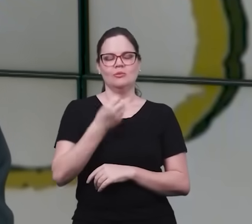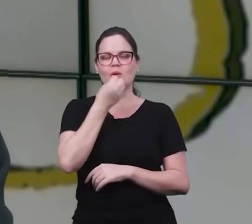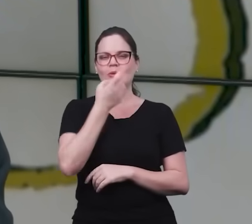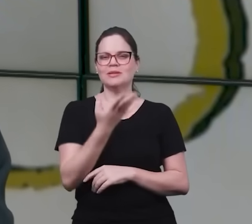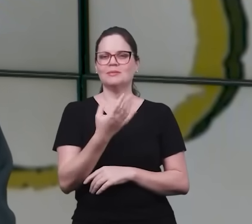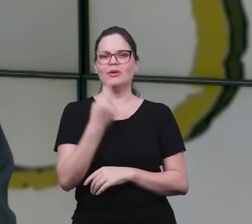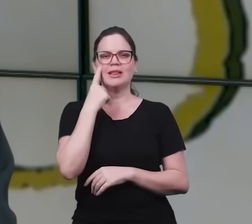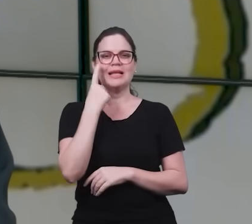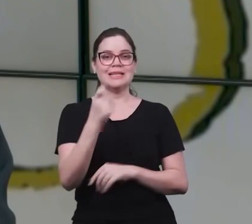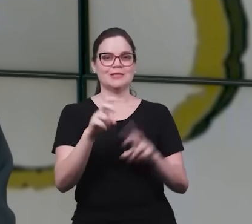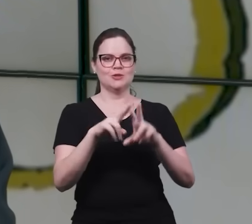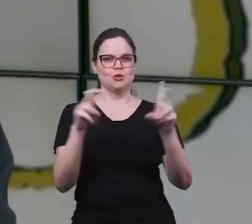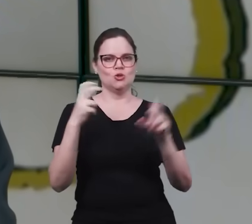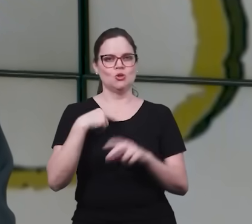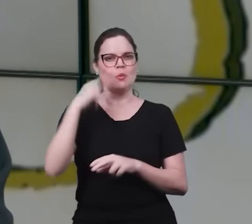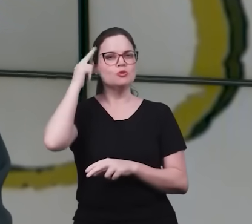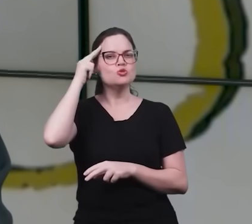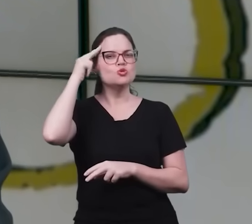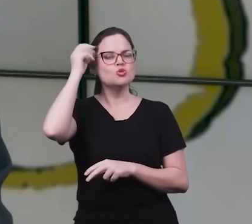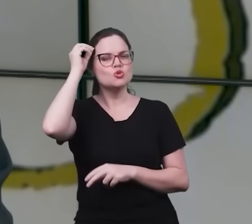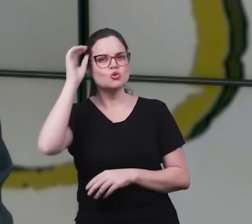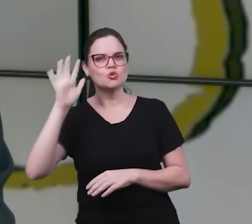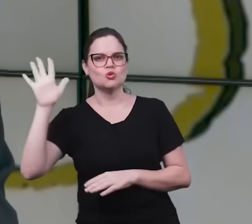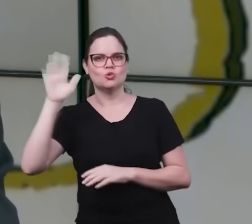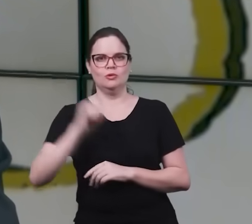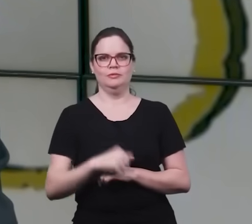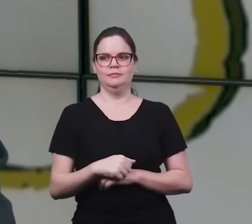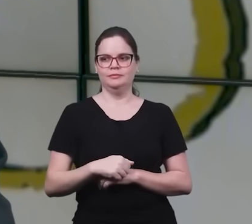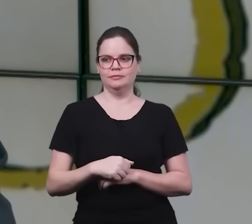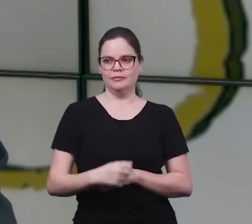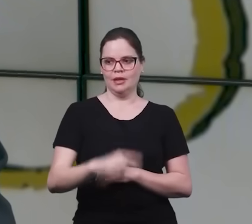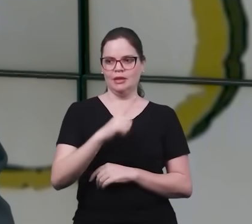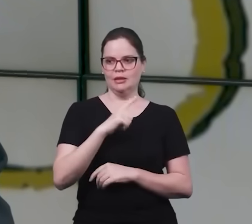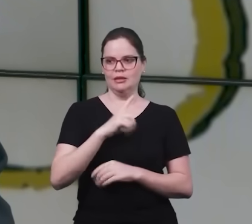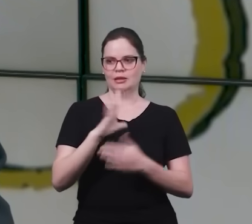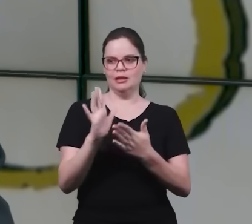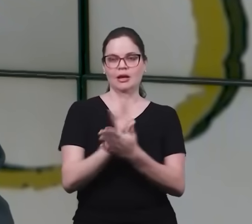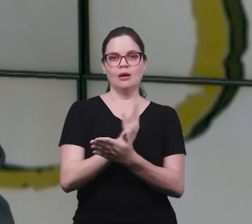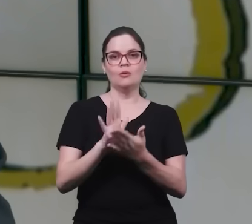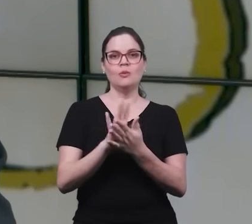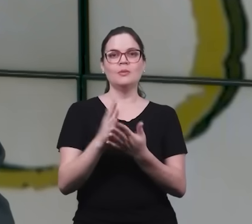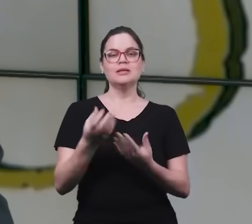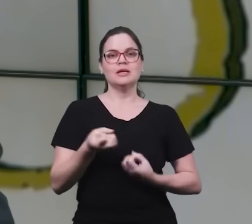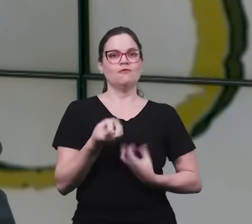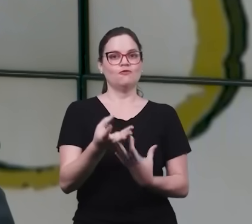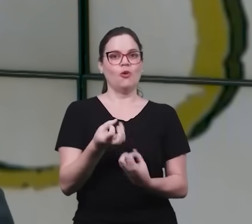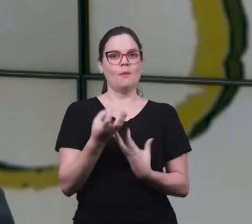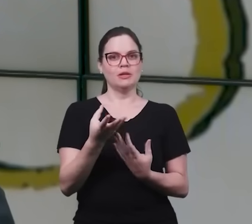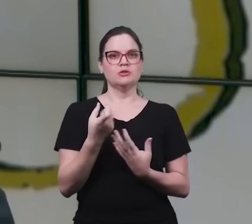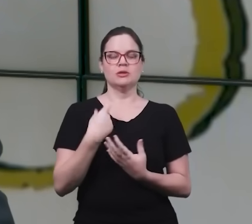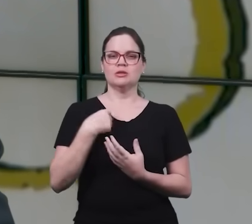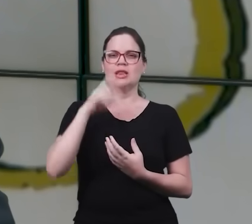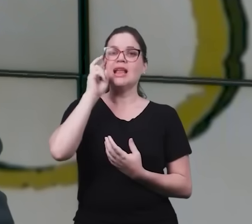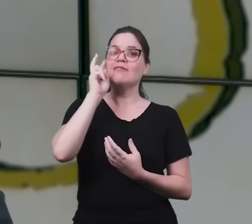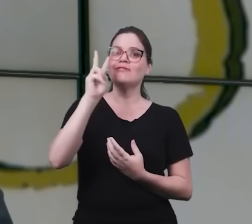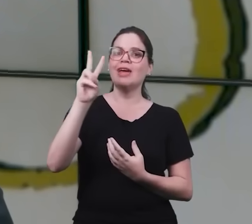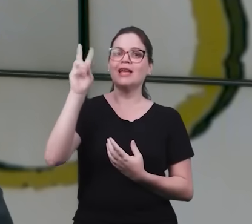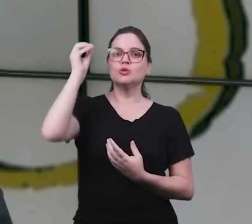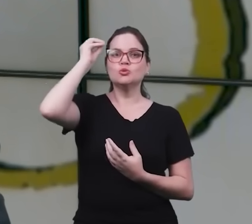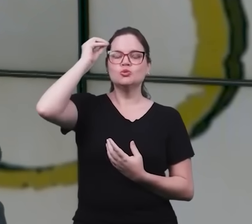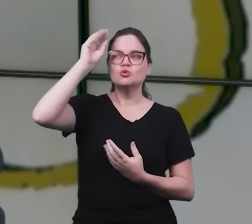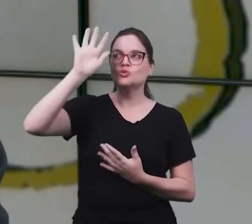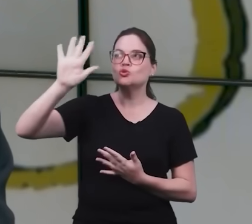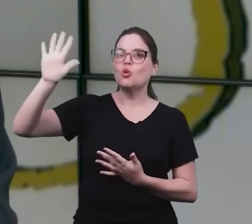falar. Às vezes, no sonho, tem o que você vê, a informação que o senhor está te falando, do que você está vendo no sonho,